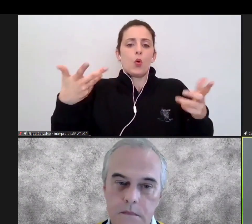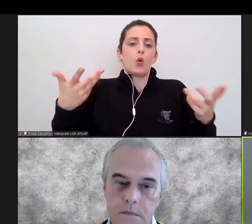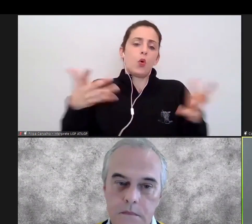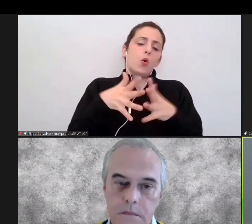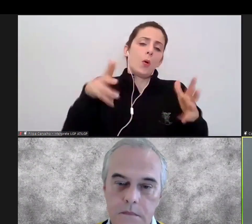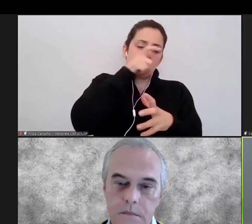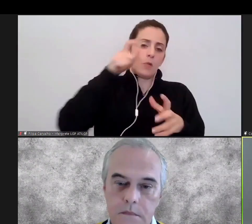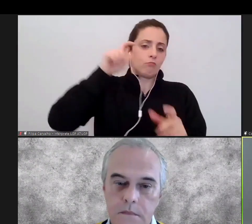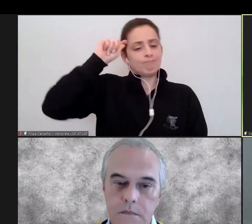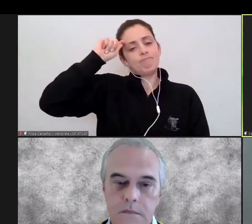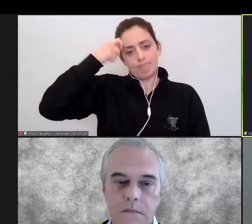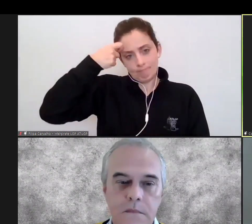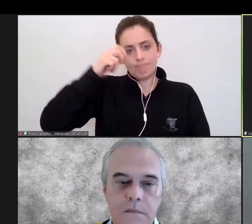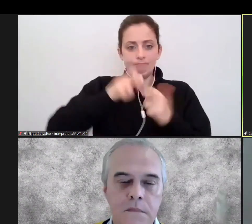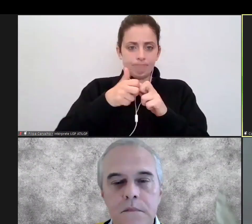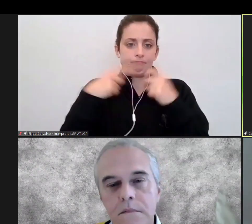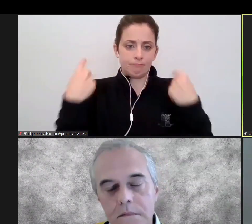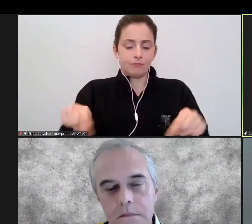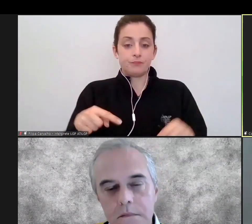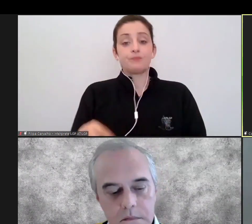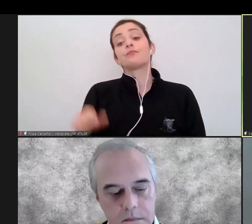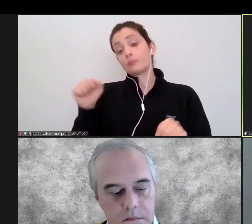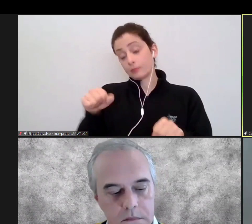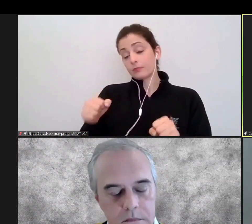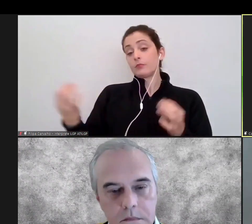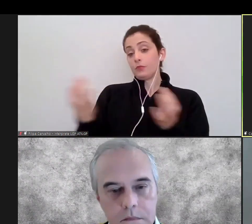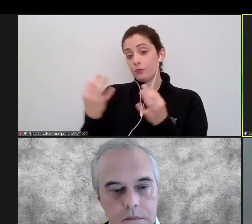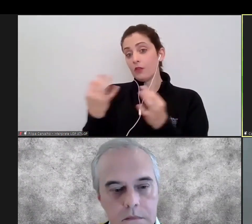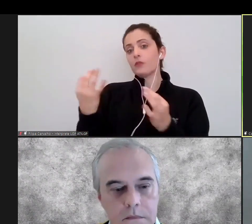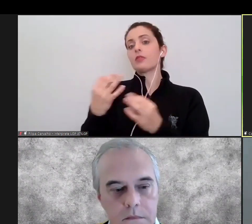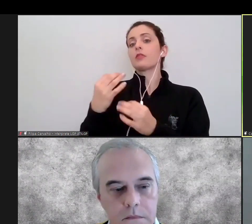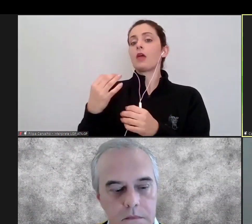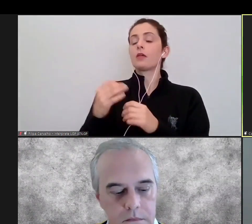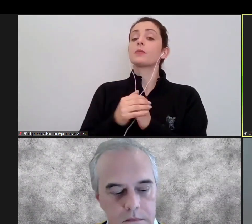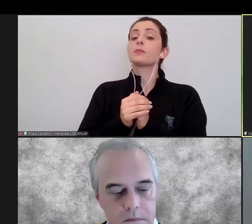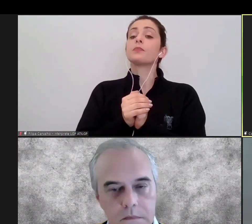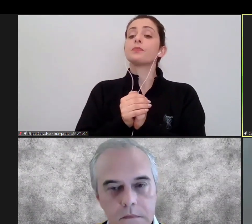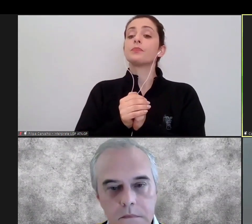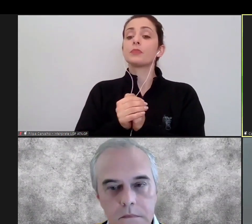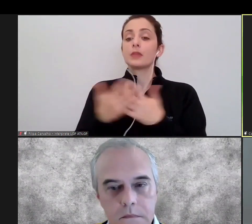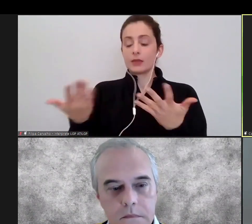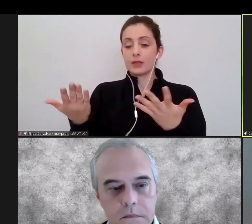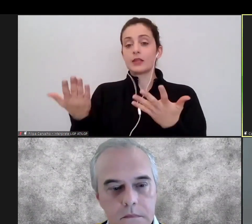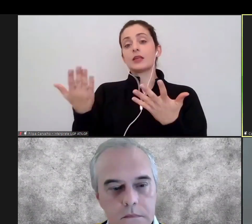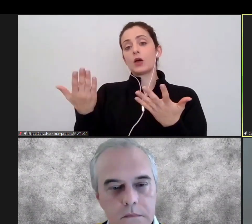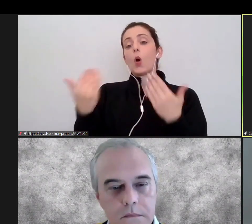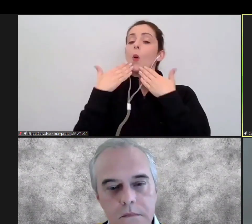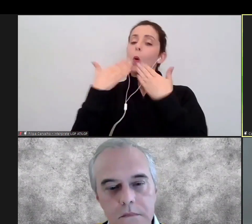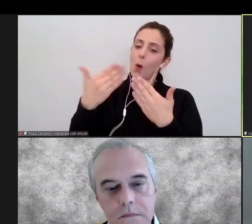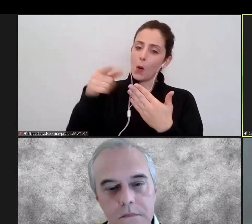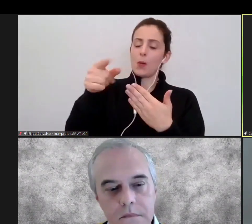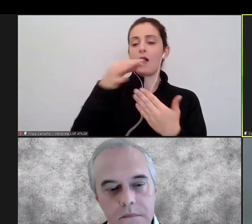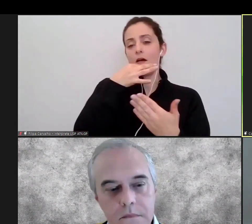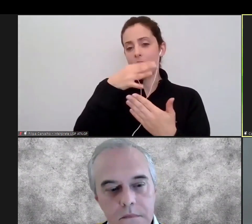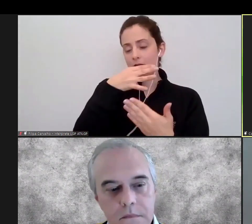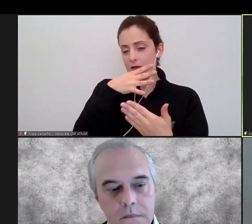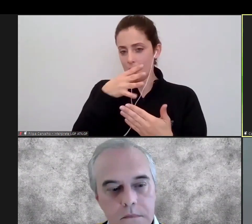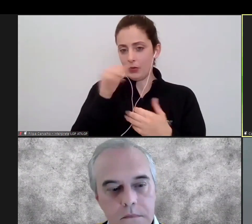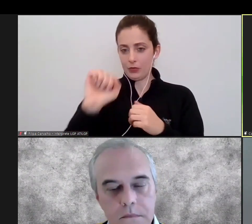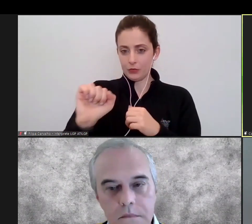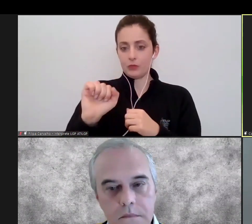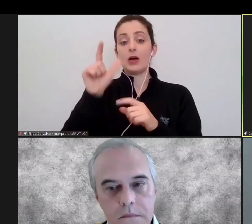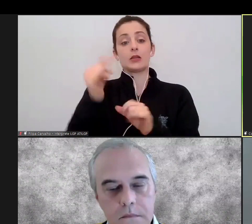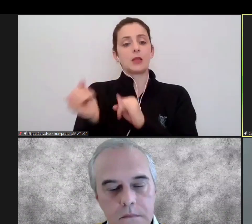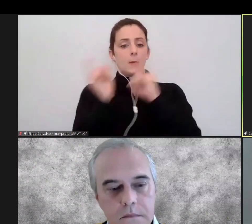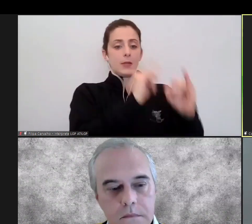gente. Sem dúvida. Já vamos voltar assim, Rita, deixa-me dar a palavra também. Ora essa, obrigada pelo seu contributo. Deixe-me passar para dar a palavra também